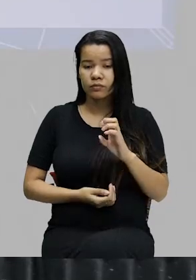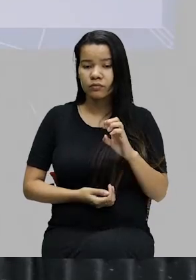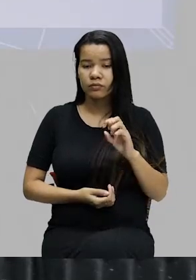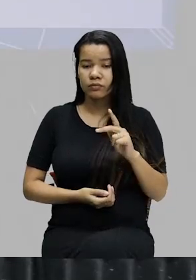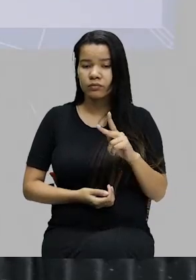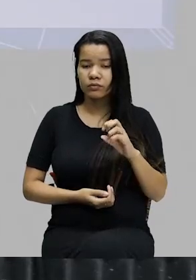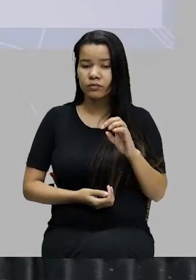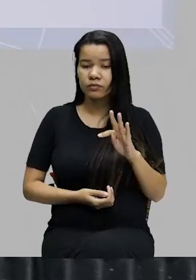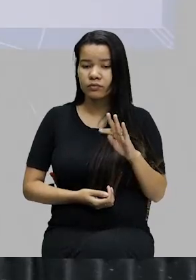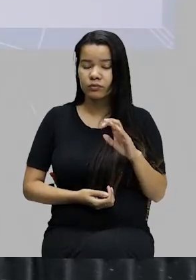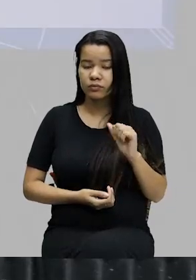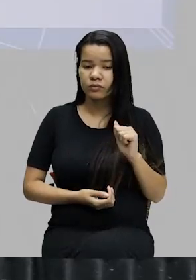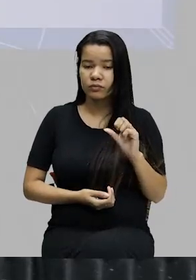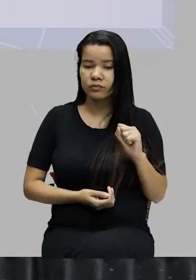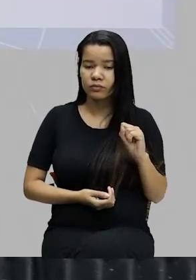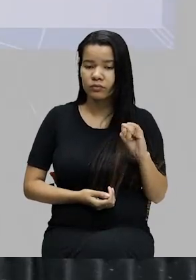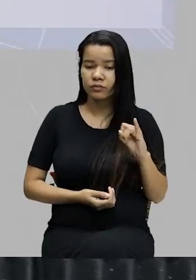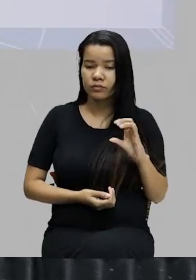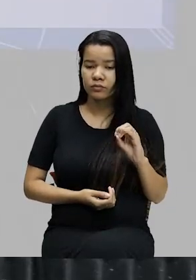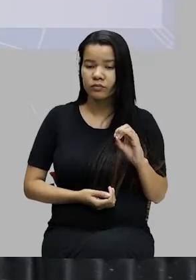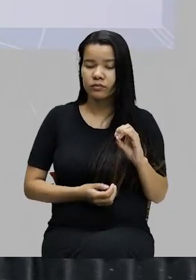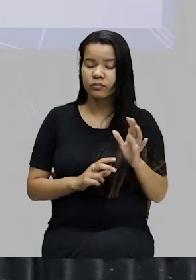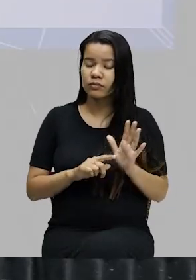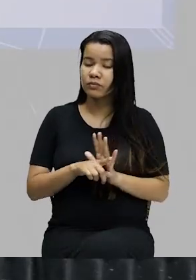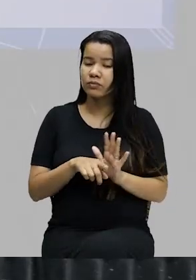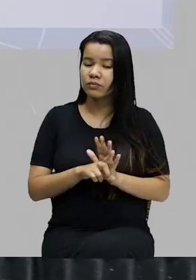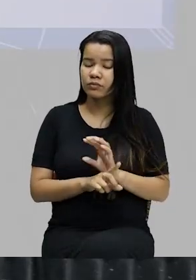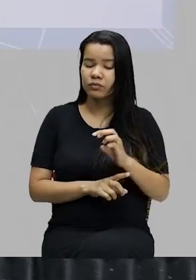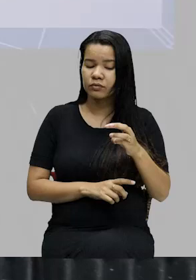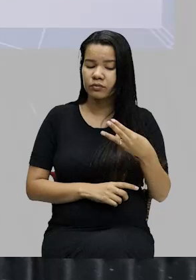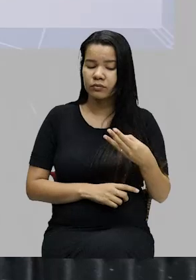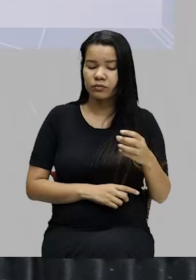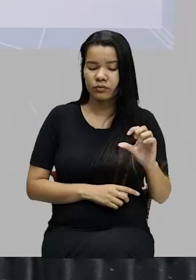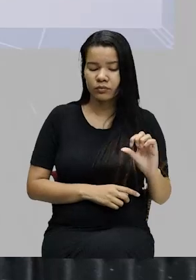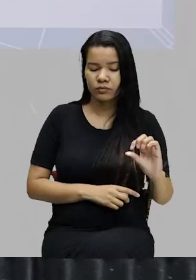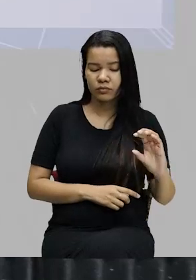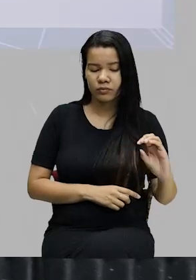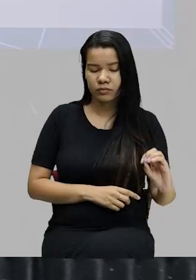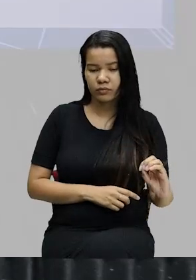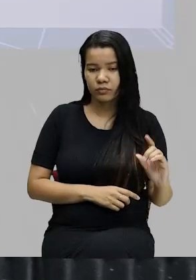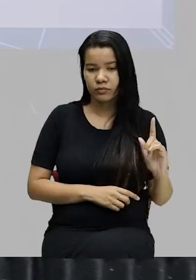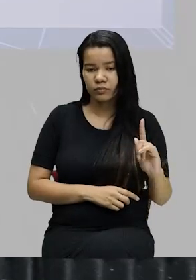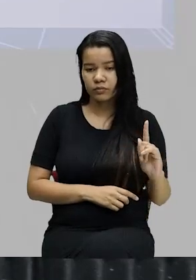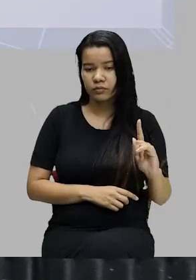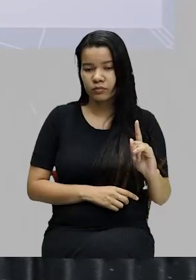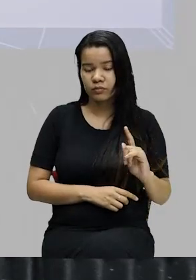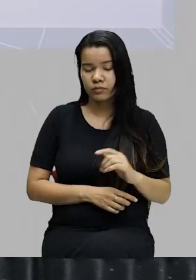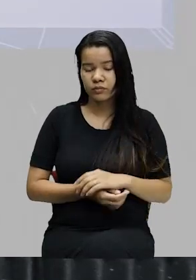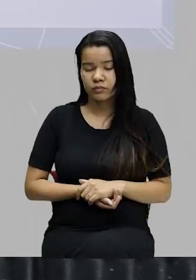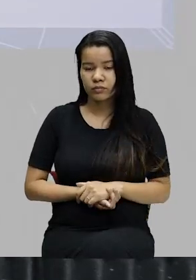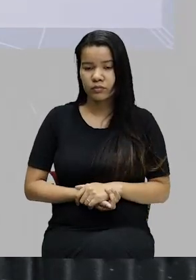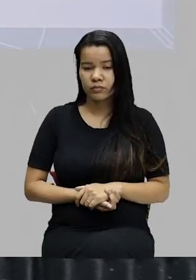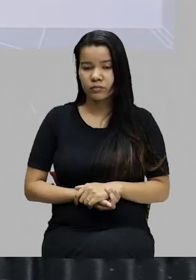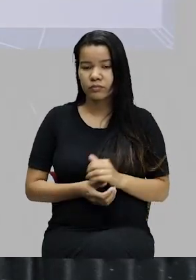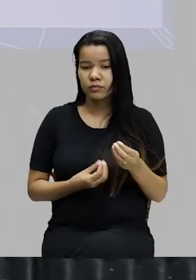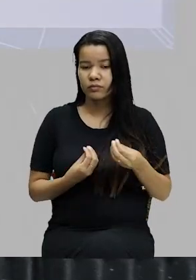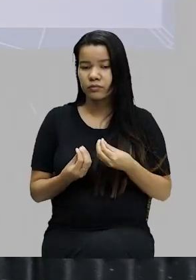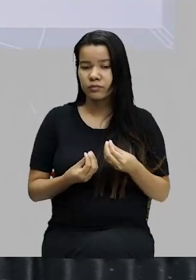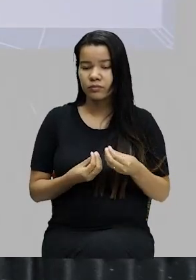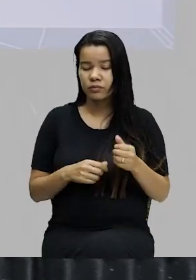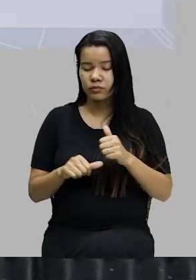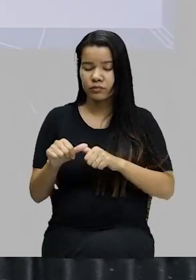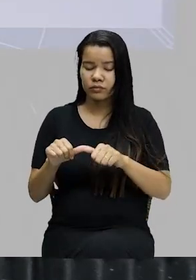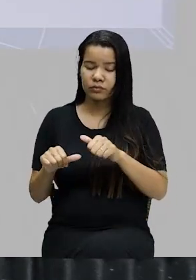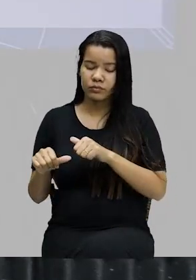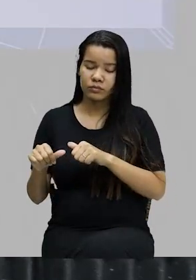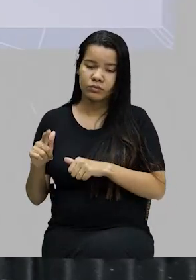A pergunta é 390 miligramas. Turminha, vamos transformar isso para gramas. Como? Dividindo por